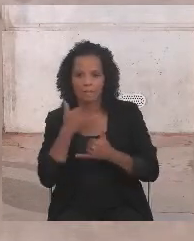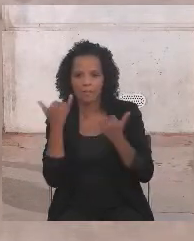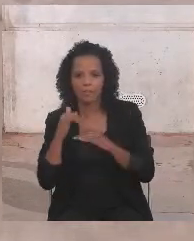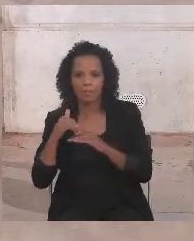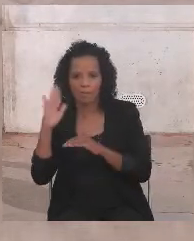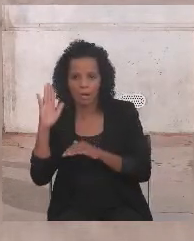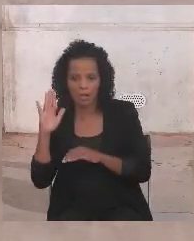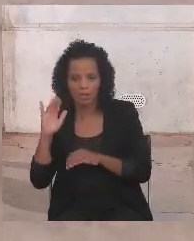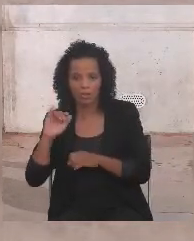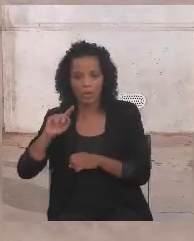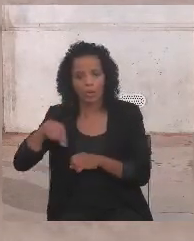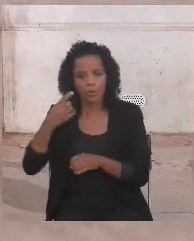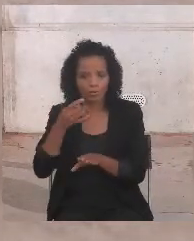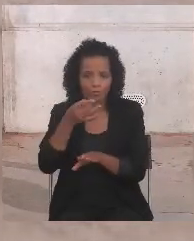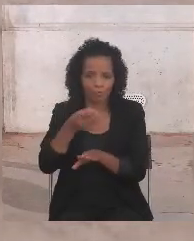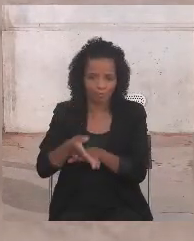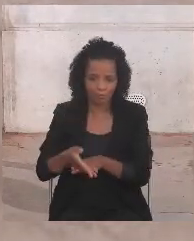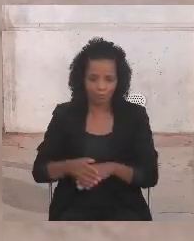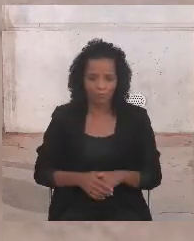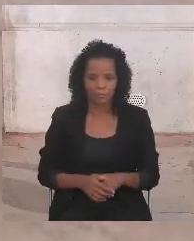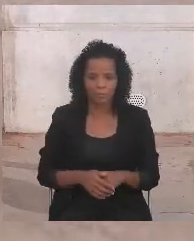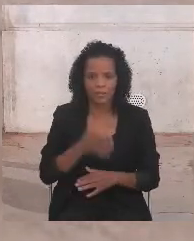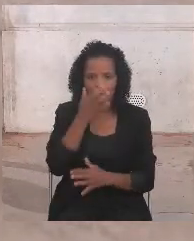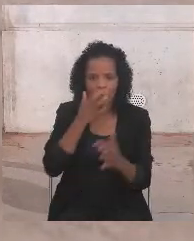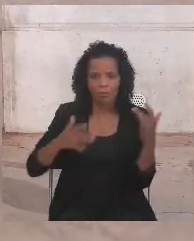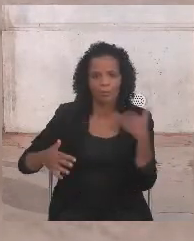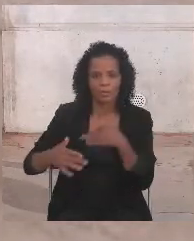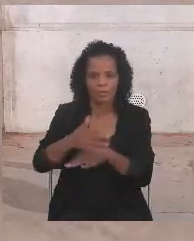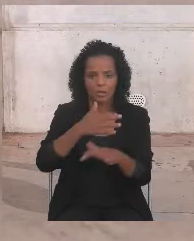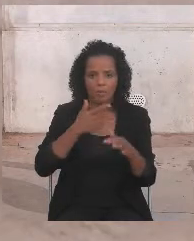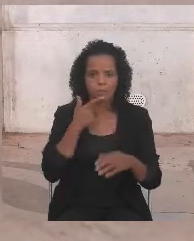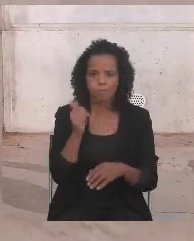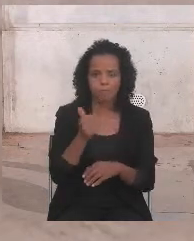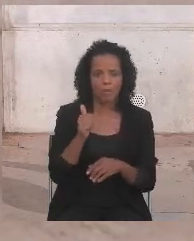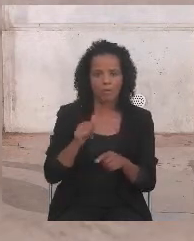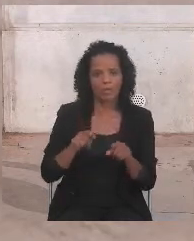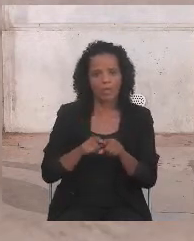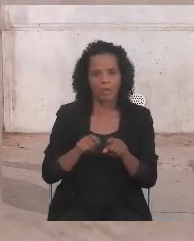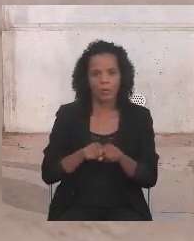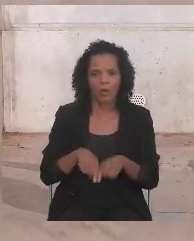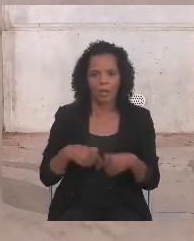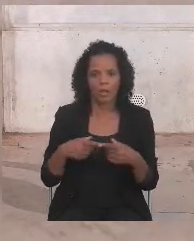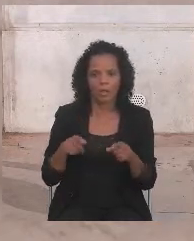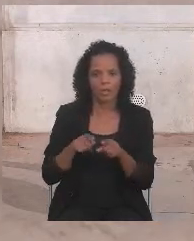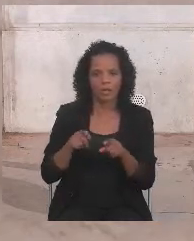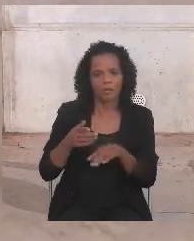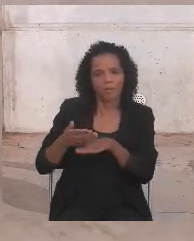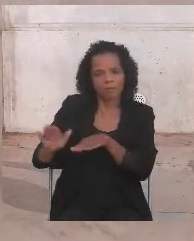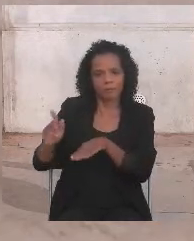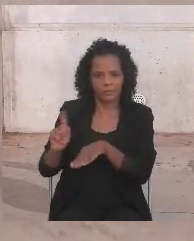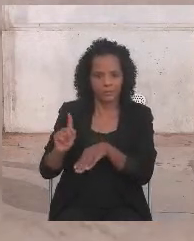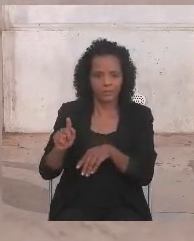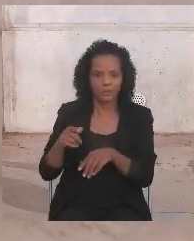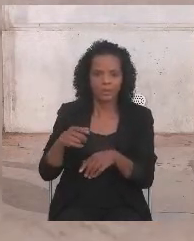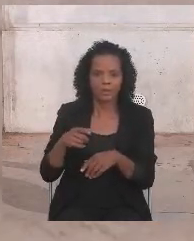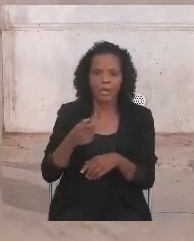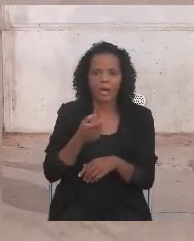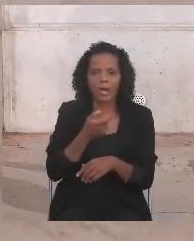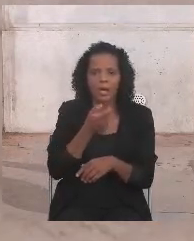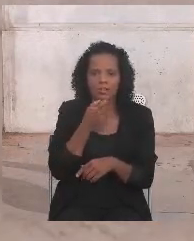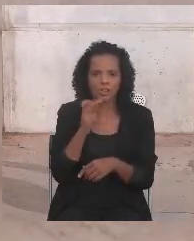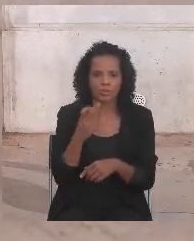felizes do que outras. E as populações não podem ser tratadas como entes abstratos, ouvidos apenas